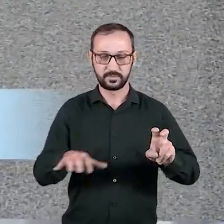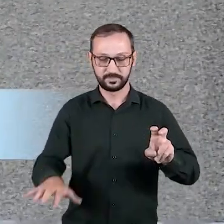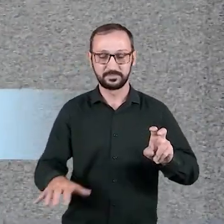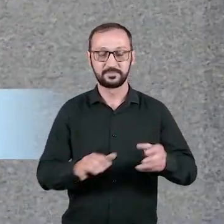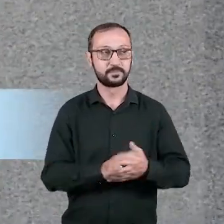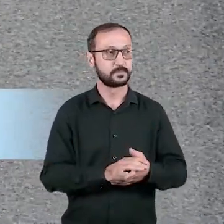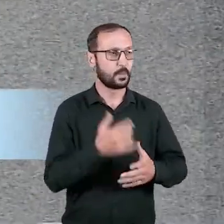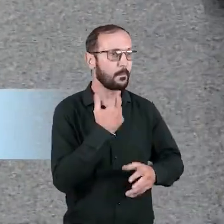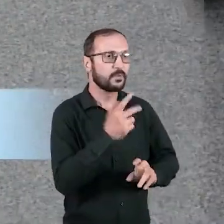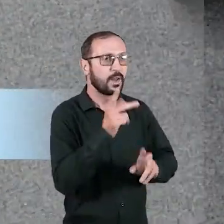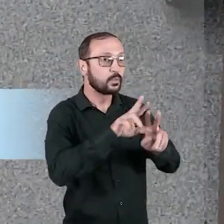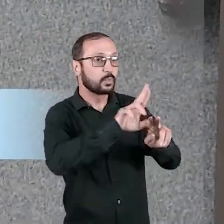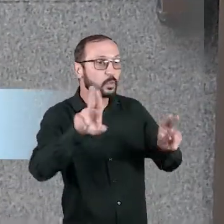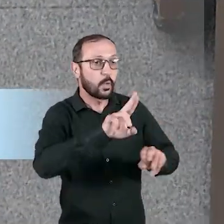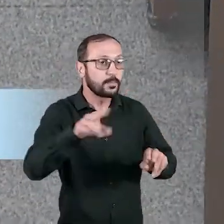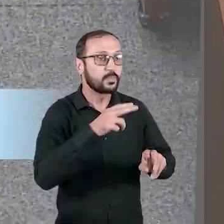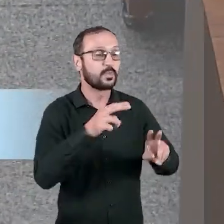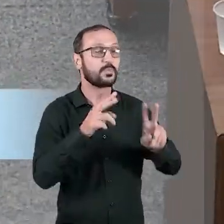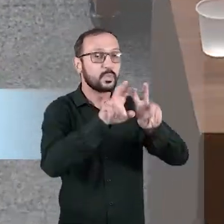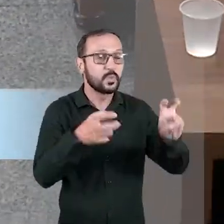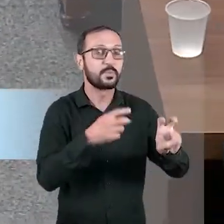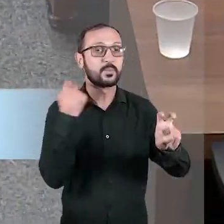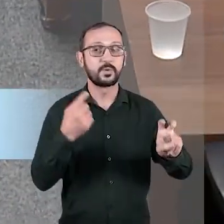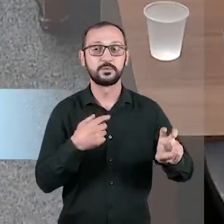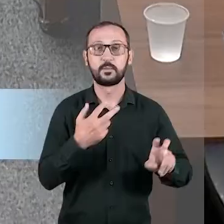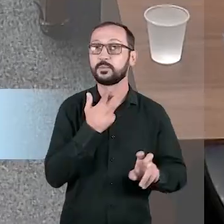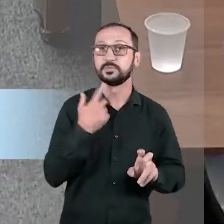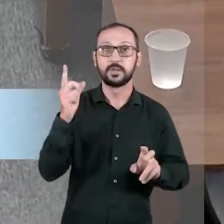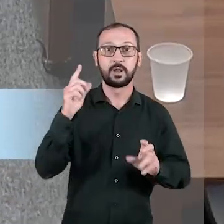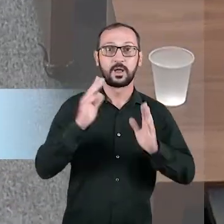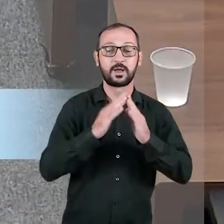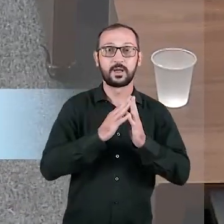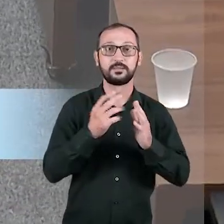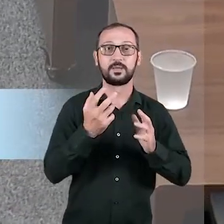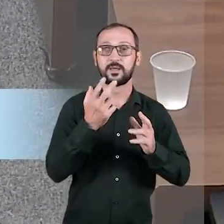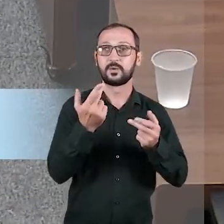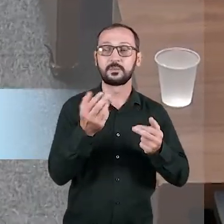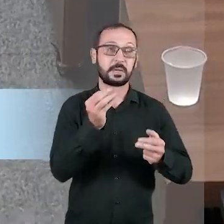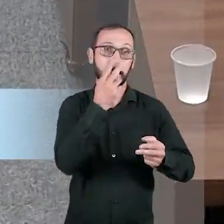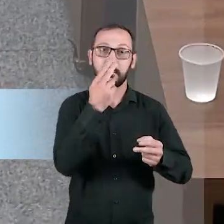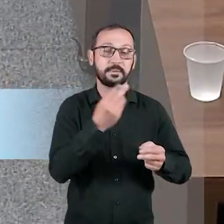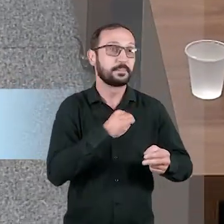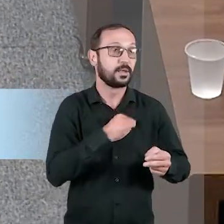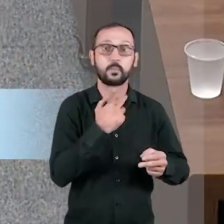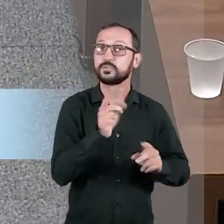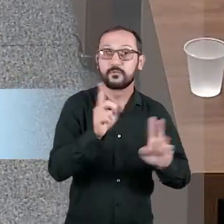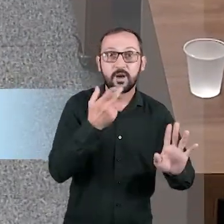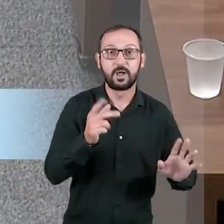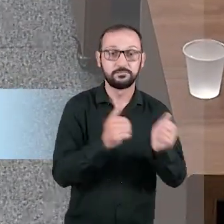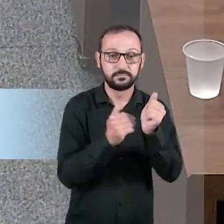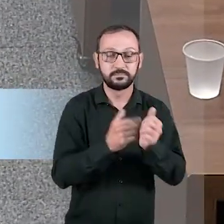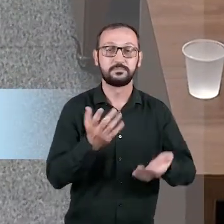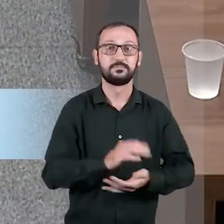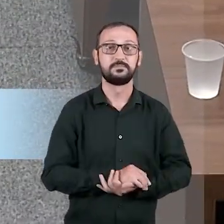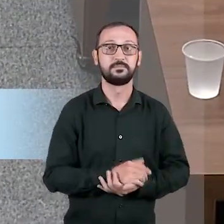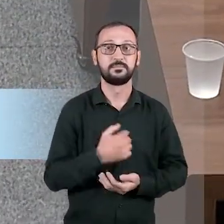mais novinho, meu marido falava, Deus me livre, não fala essa palavra. Mas ela tinha virado um tabu na casa, sabe? Uma época. Muito